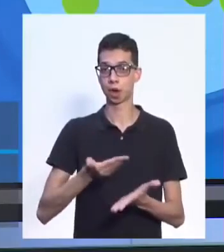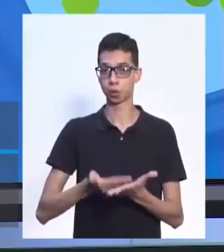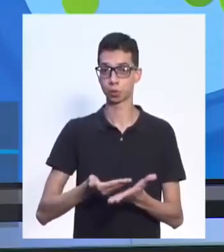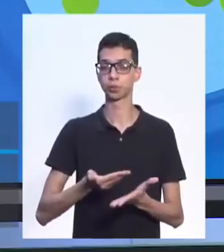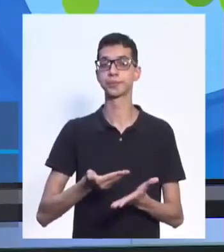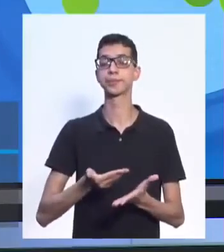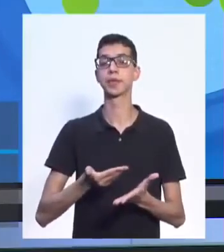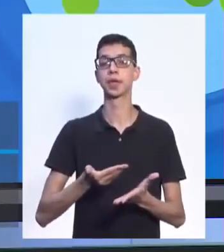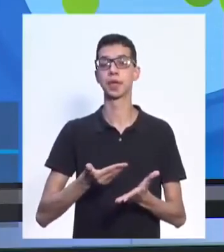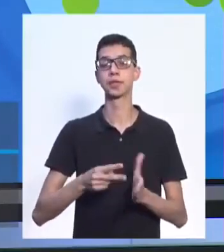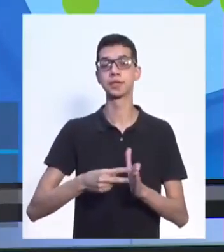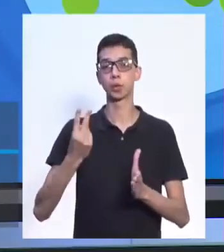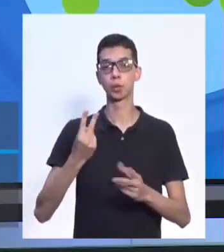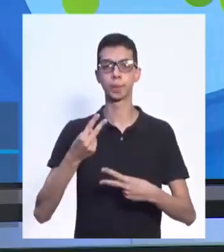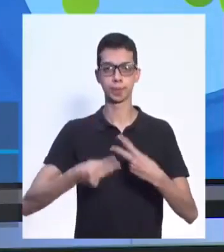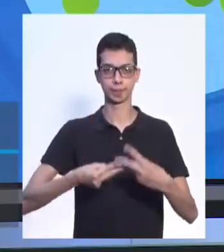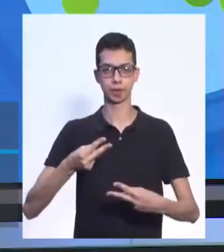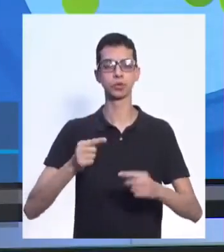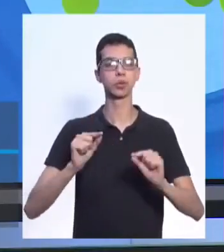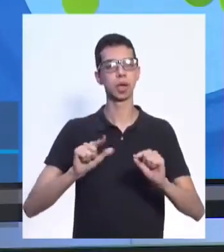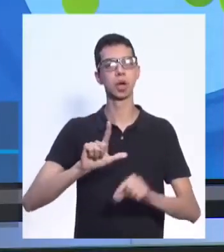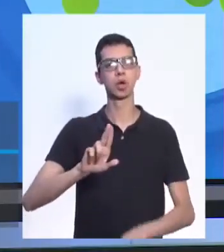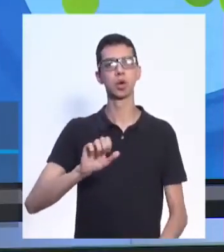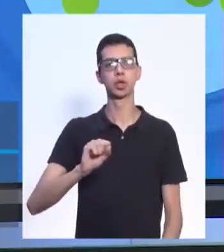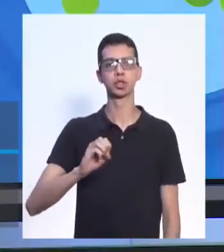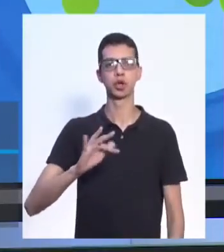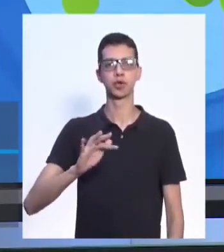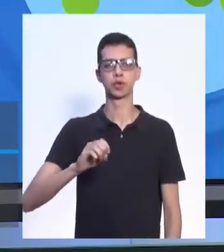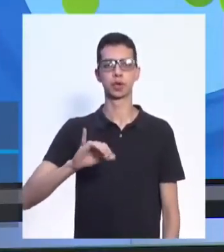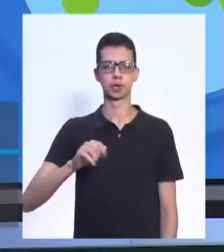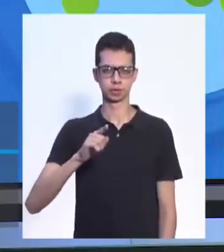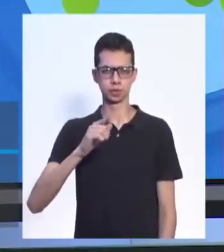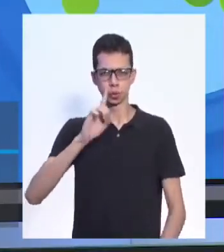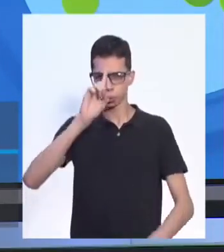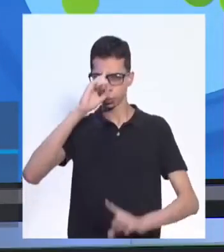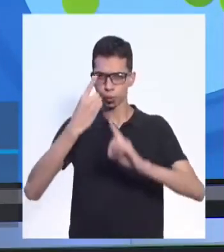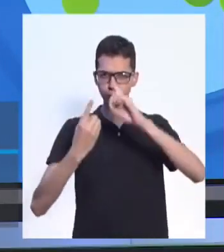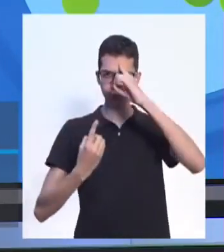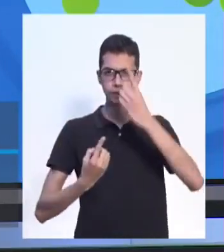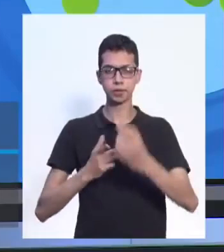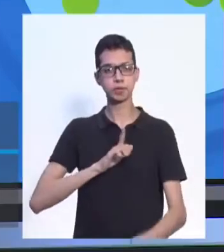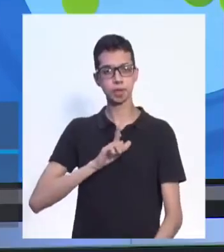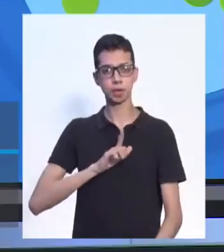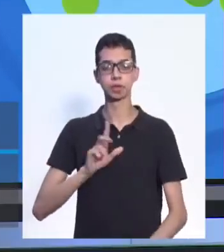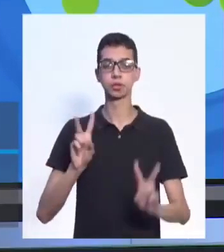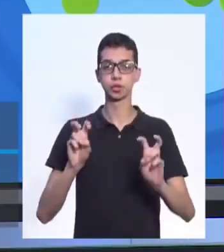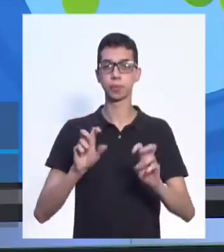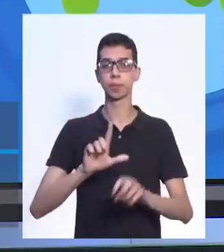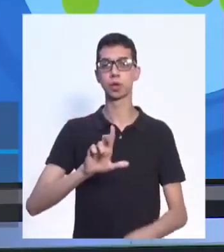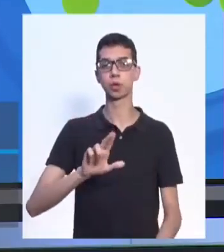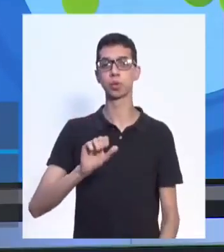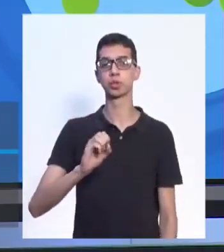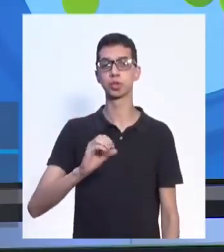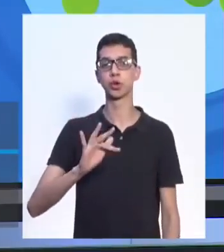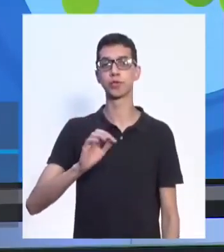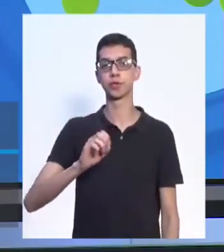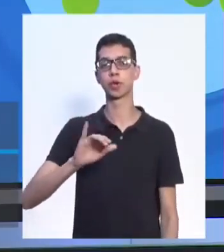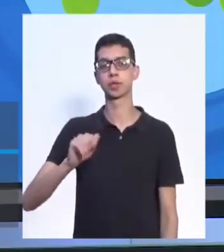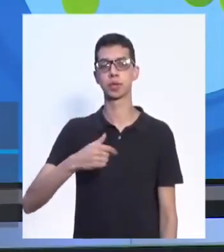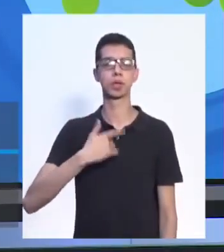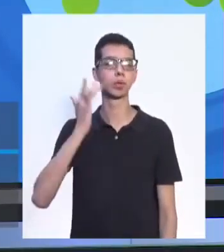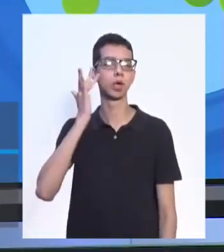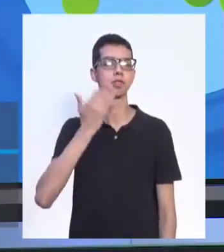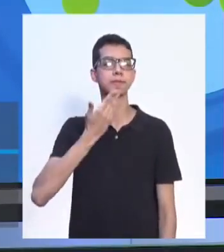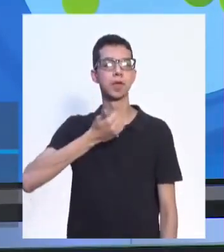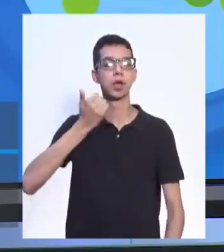segundo bimestre, foi sobre lusofonia. Então, se algum de vocês tiver dúvidas maiores em relação à lusofonia, acredito que a melhor pessoa